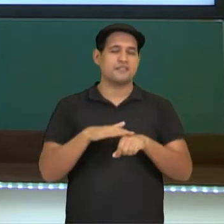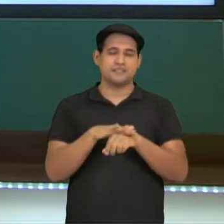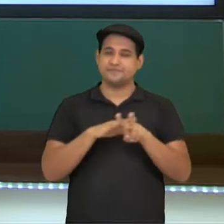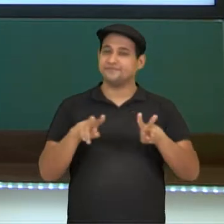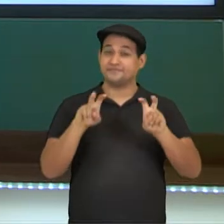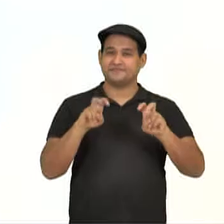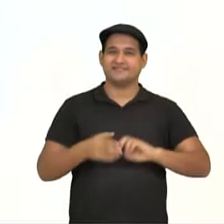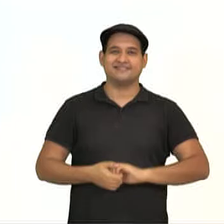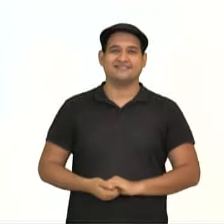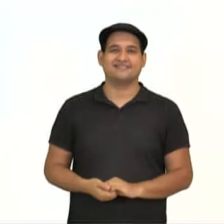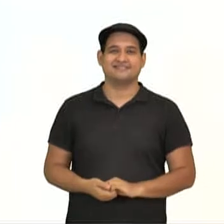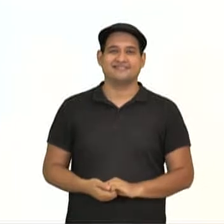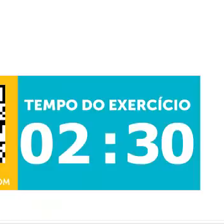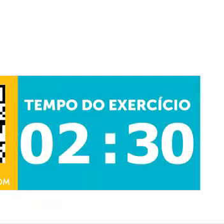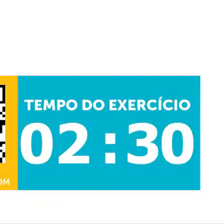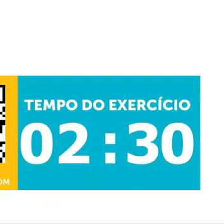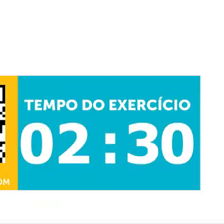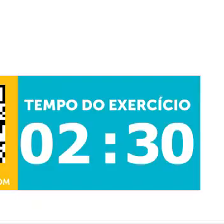pouquinho mais sobre isso.